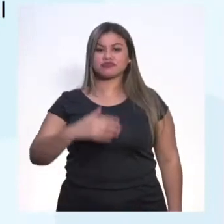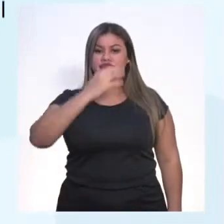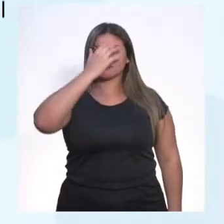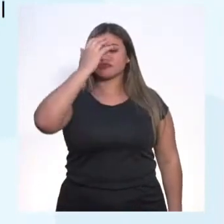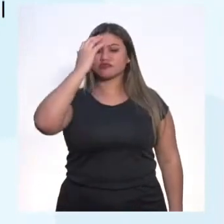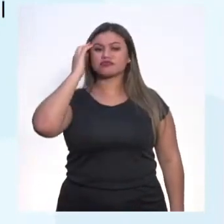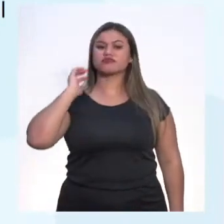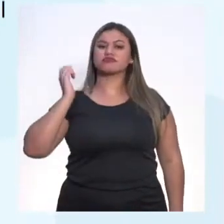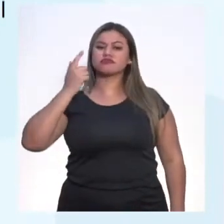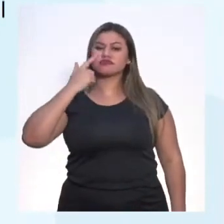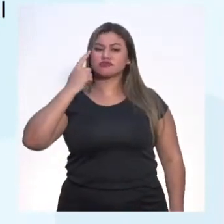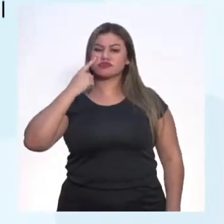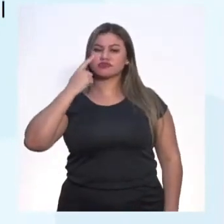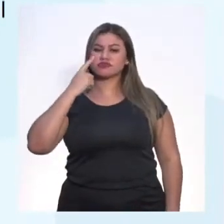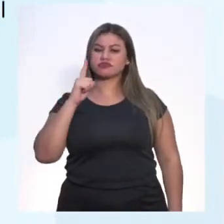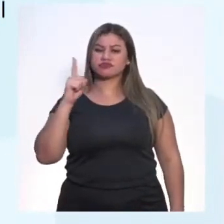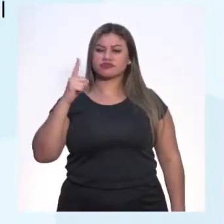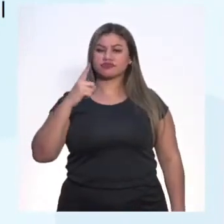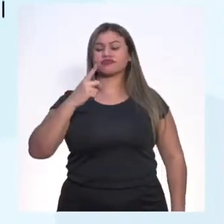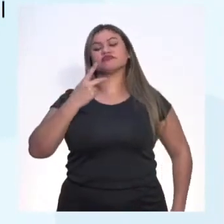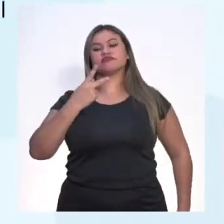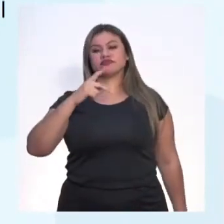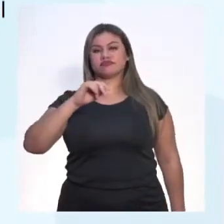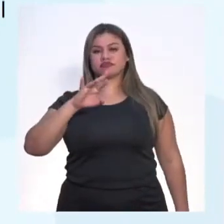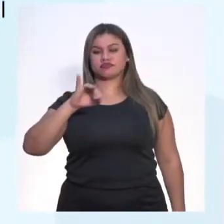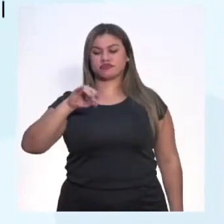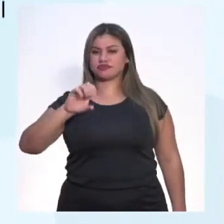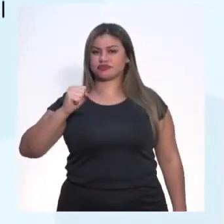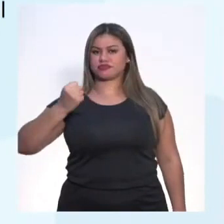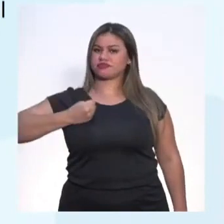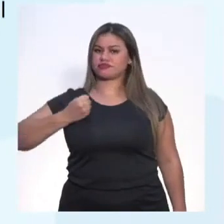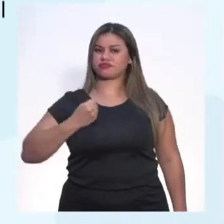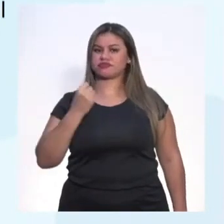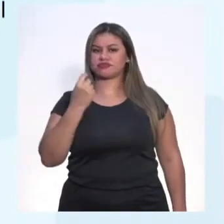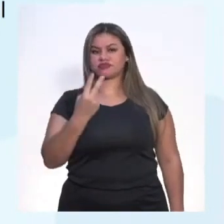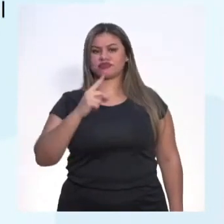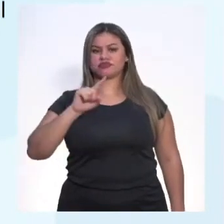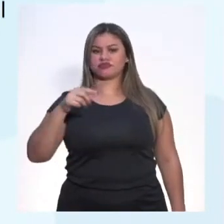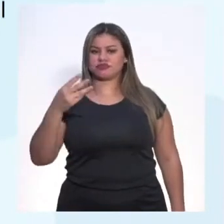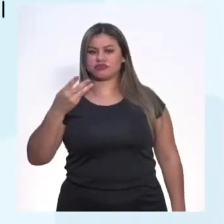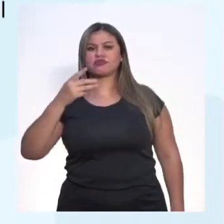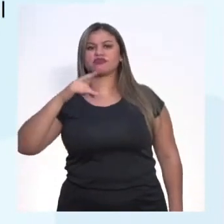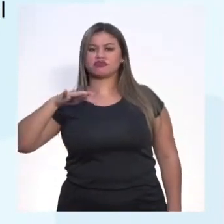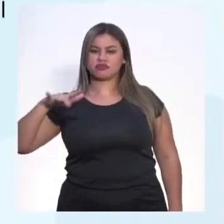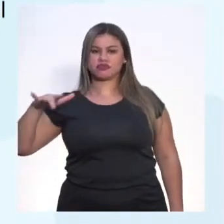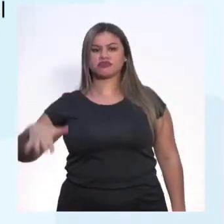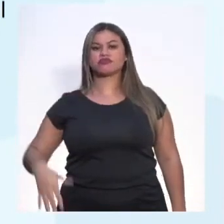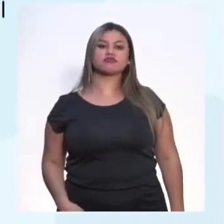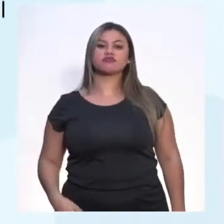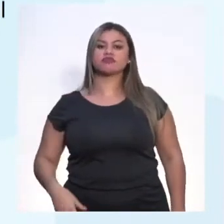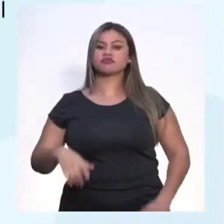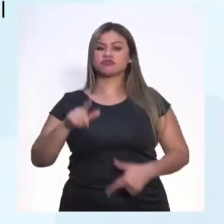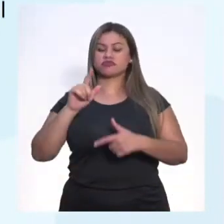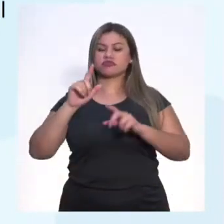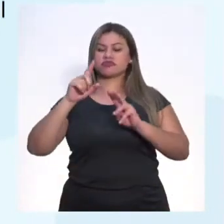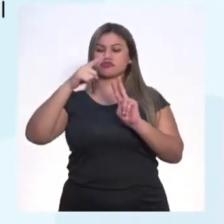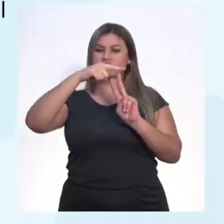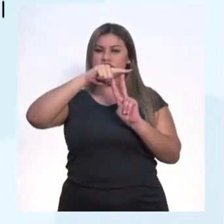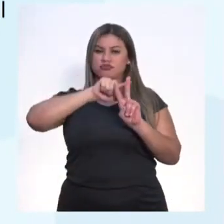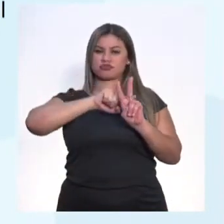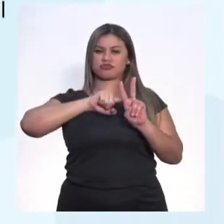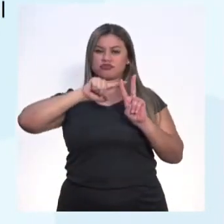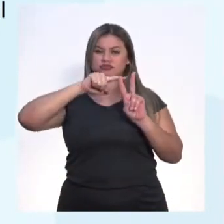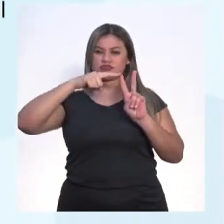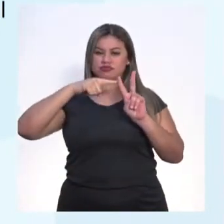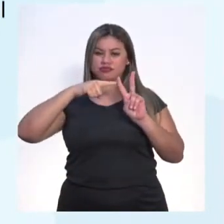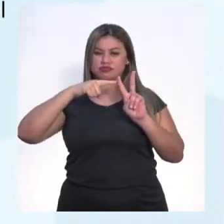primeira linha, coloquei para vocês os números primos e comecei com um exemplo, raiz quadrada de 24.